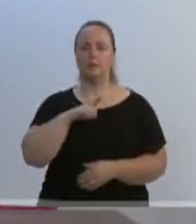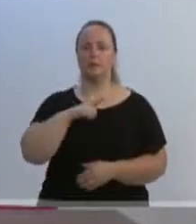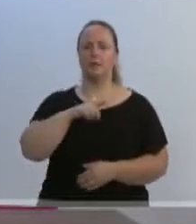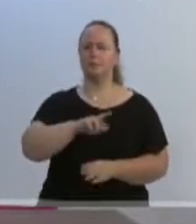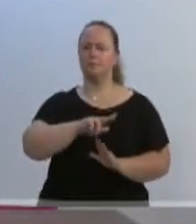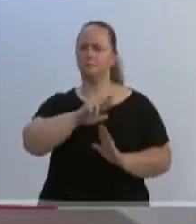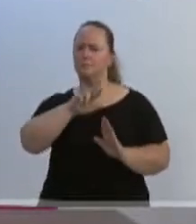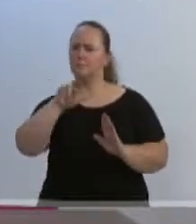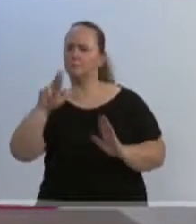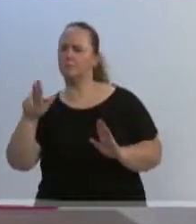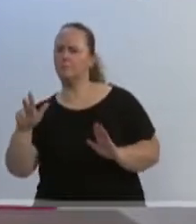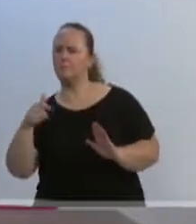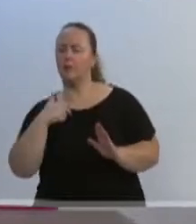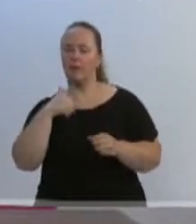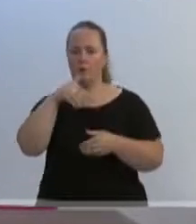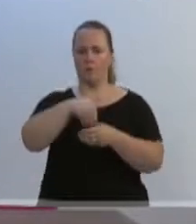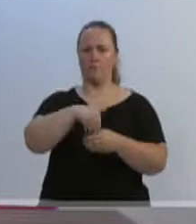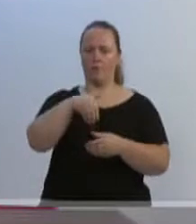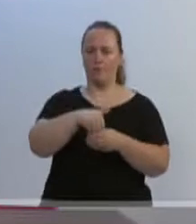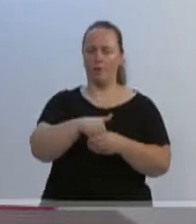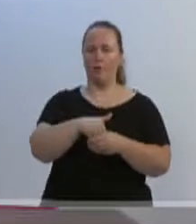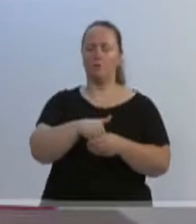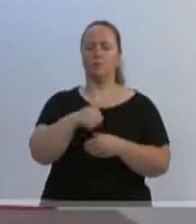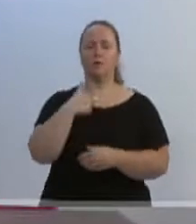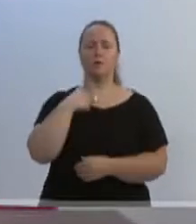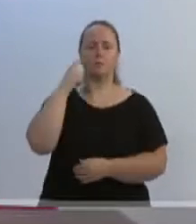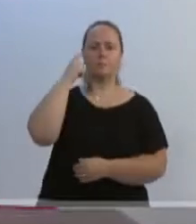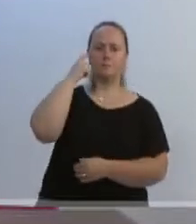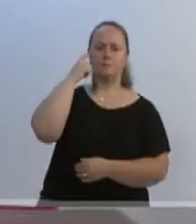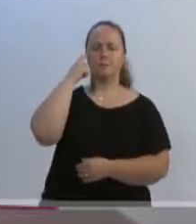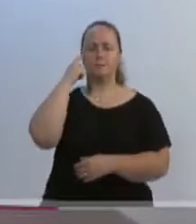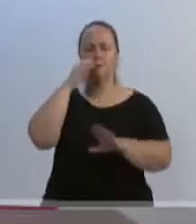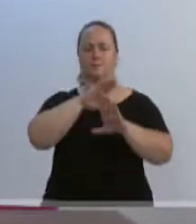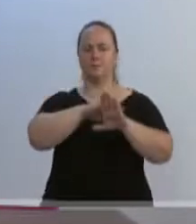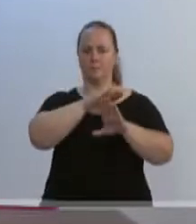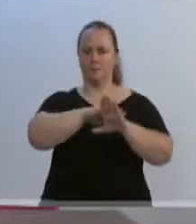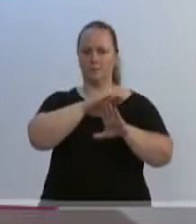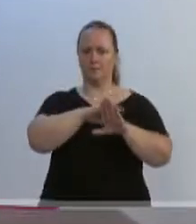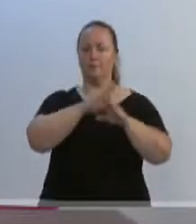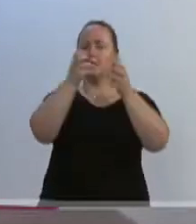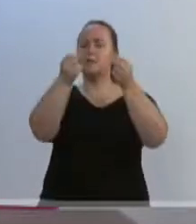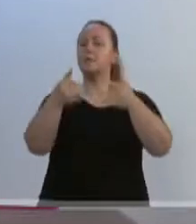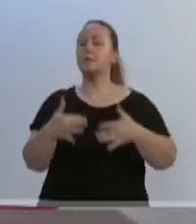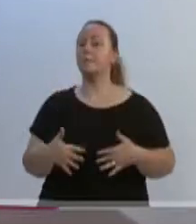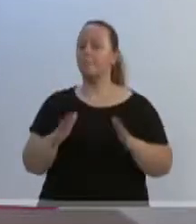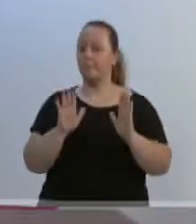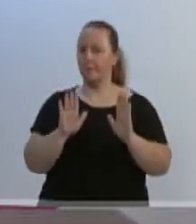quando confessei aqui meu voto, eu tratei de um voto que tratava sobre ideologia. E quero explicar uma situação.